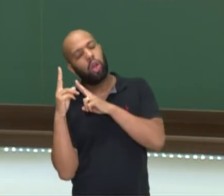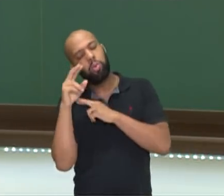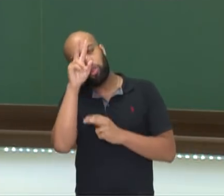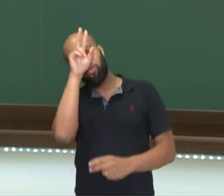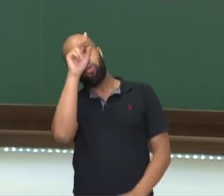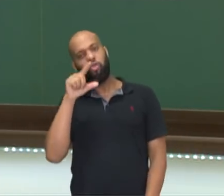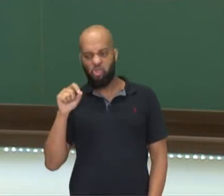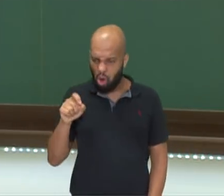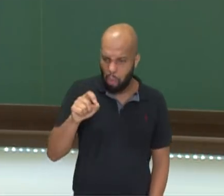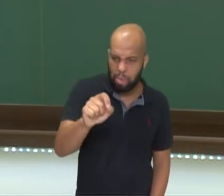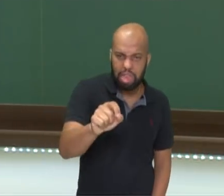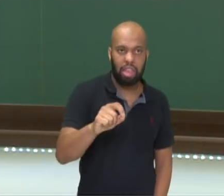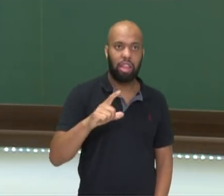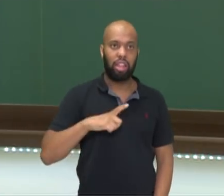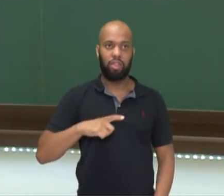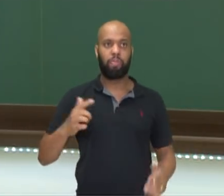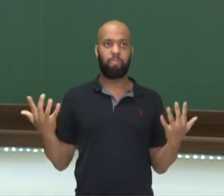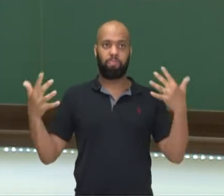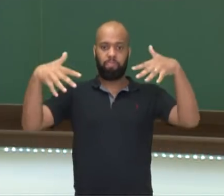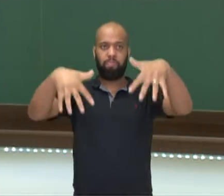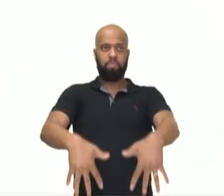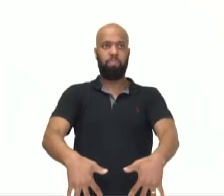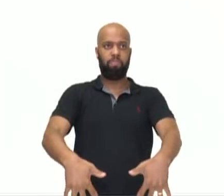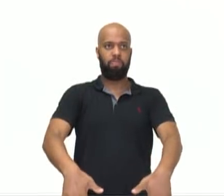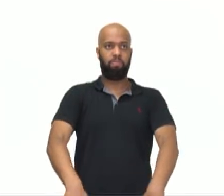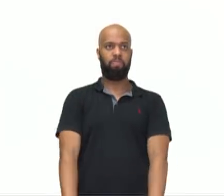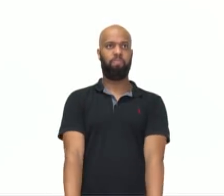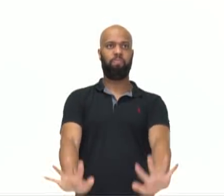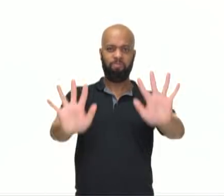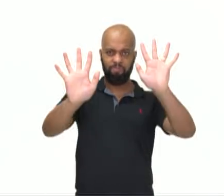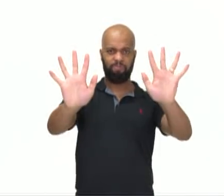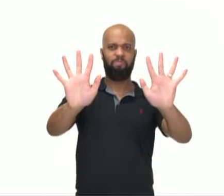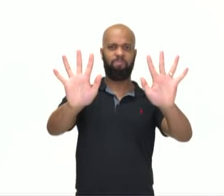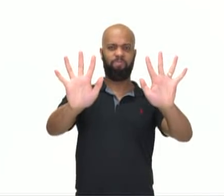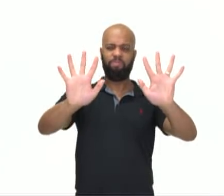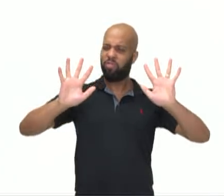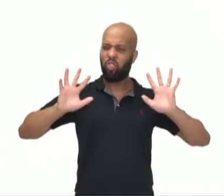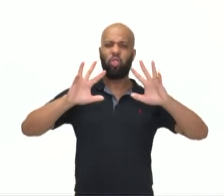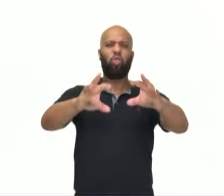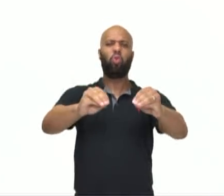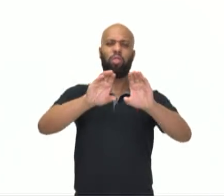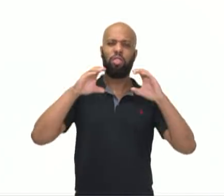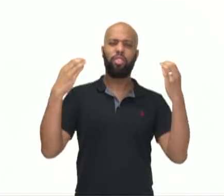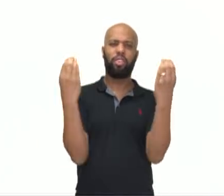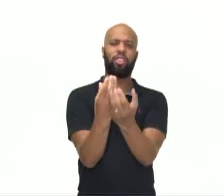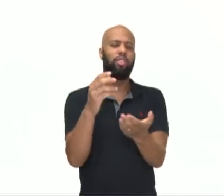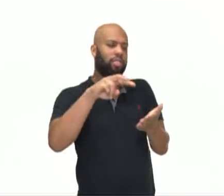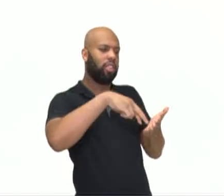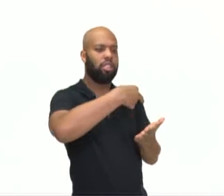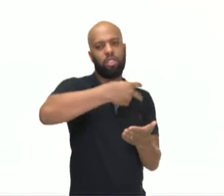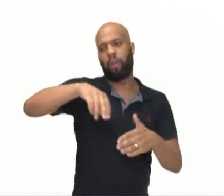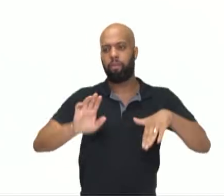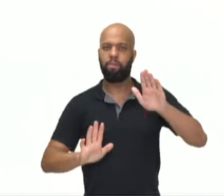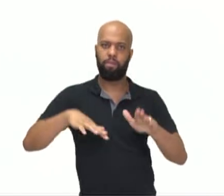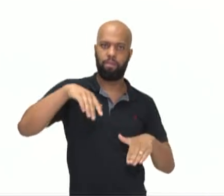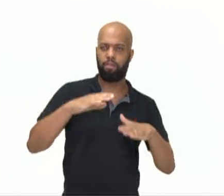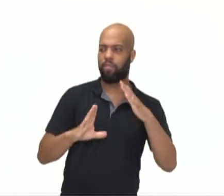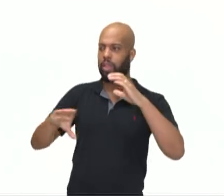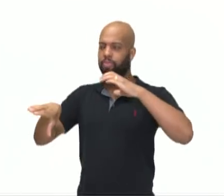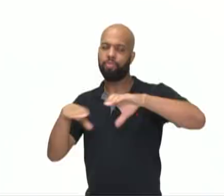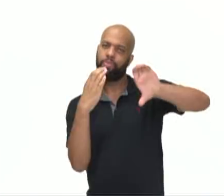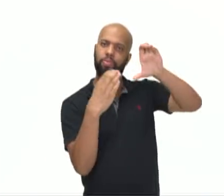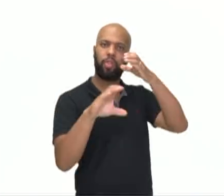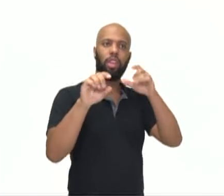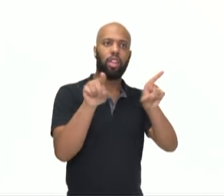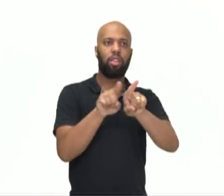aí eles colocam na mão dos meninos e fazem um ritual onde toda a comunidade dança, canta, inclusive as mulheres